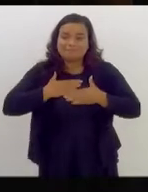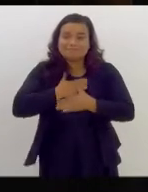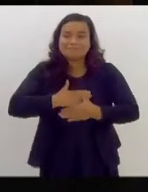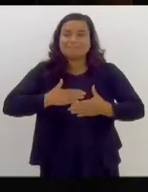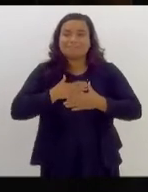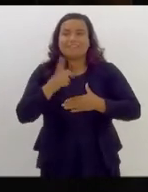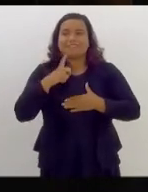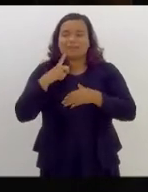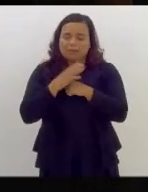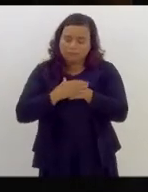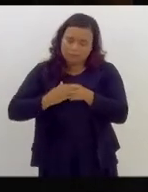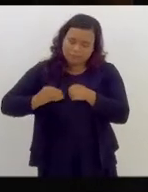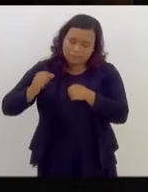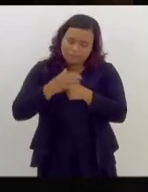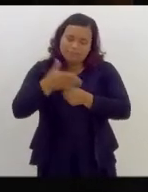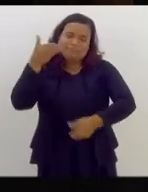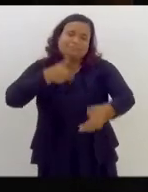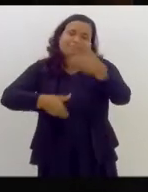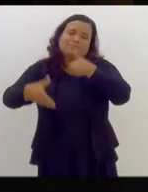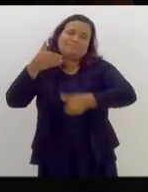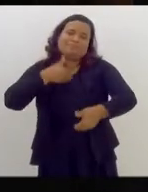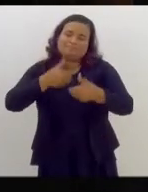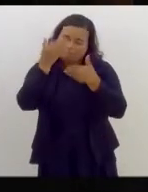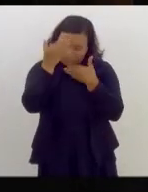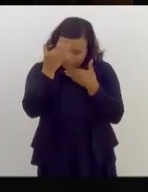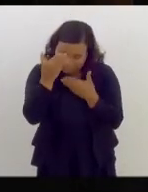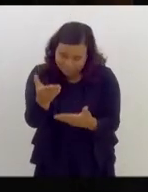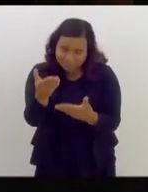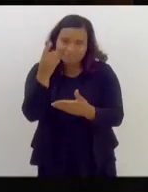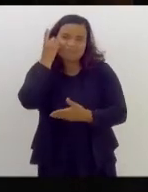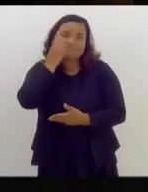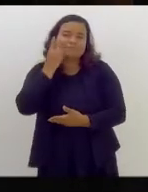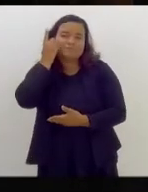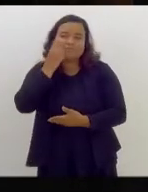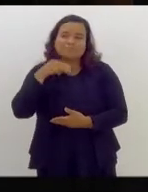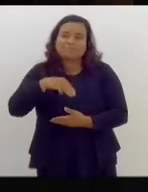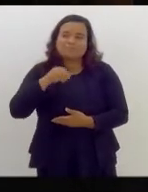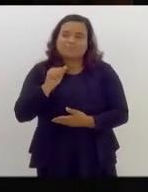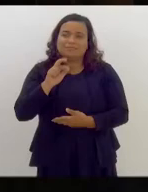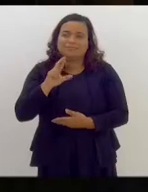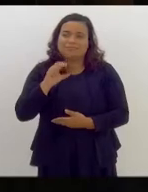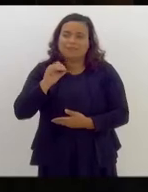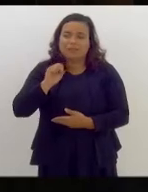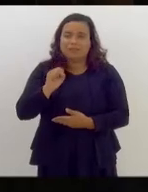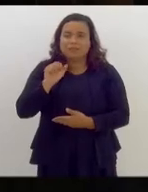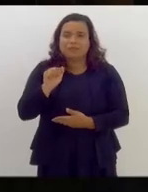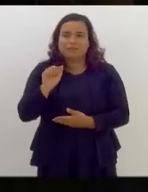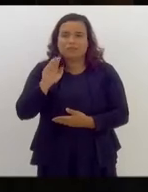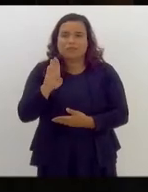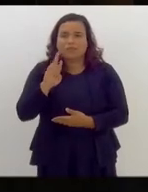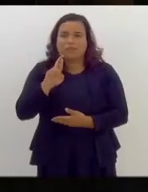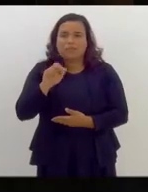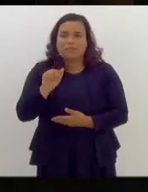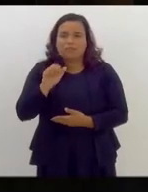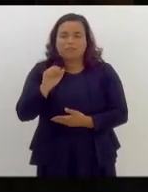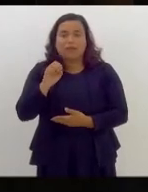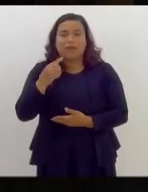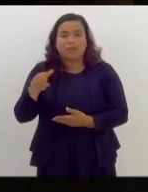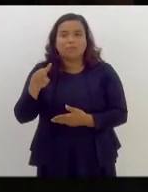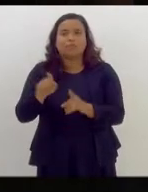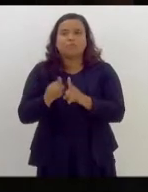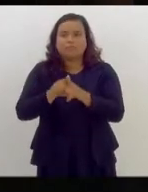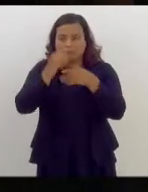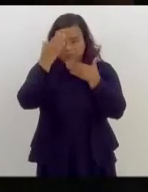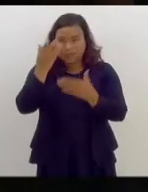bálsamo para mim neste momento. Muito obrigada, deputado Marcos Abraão. Sigo agradecendo a